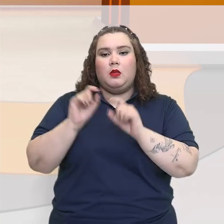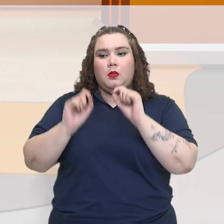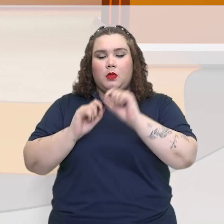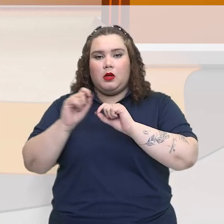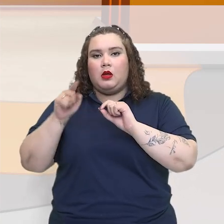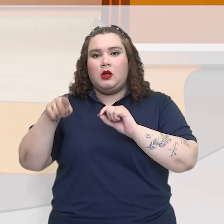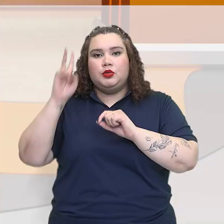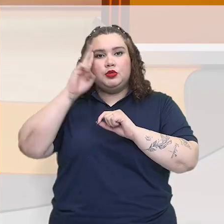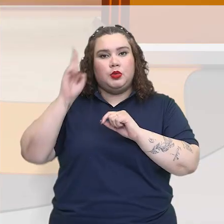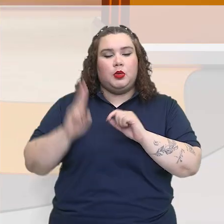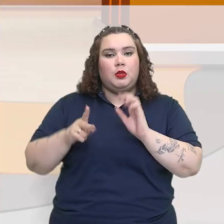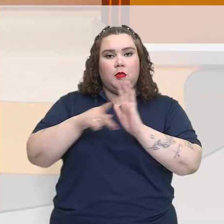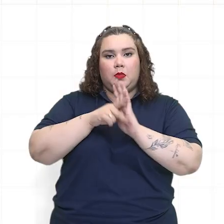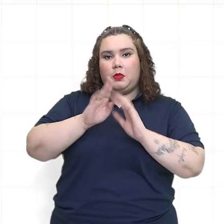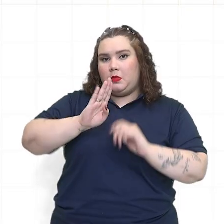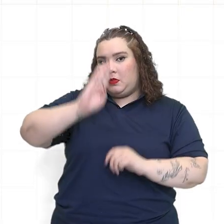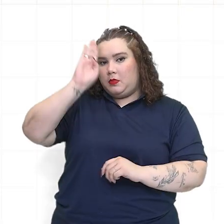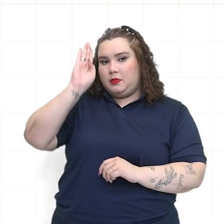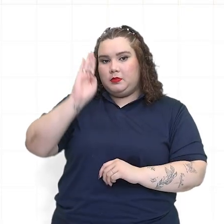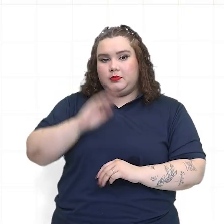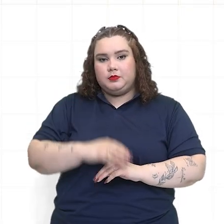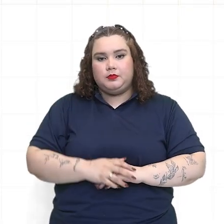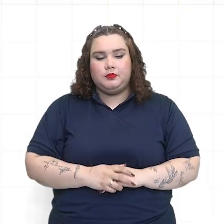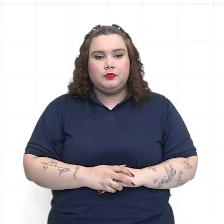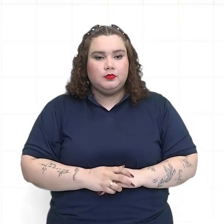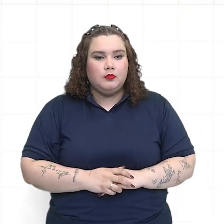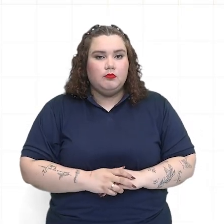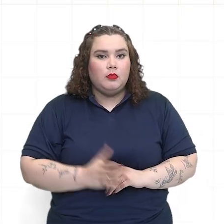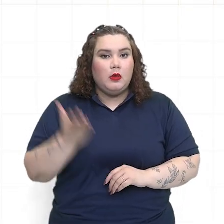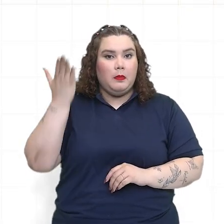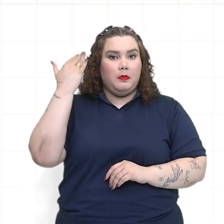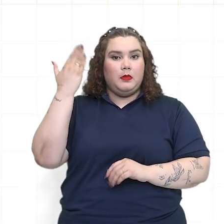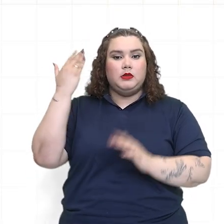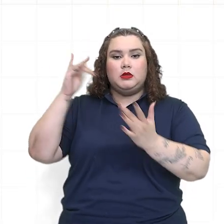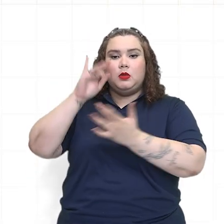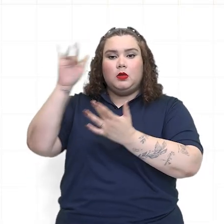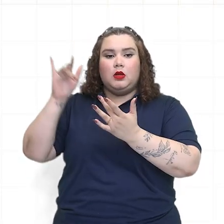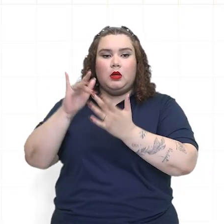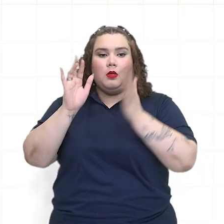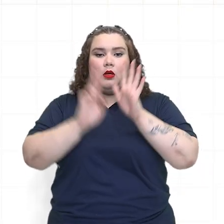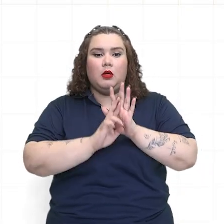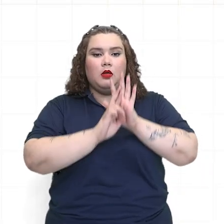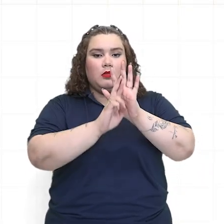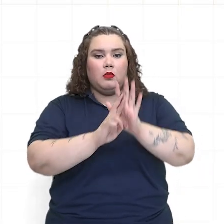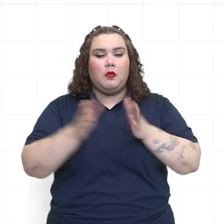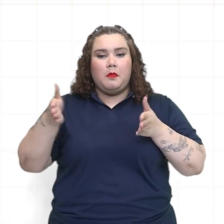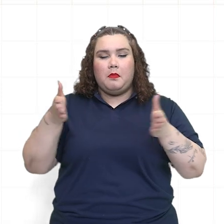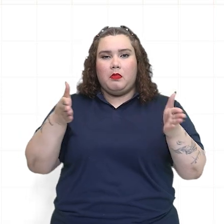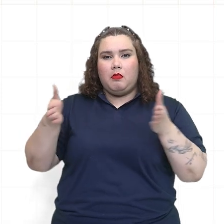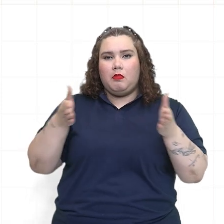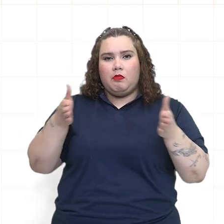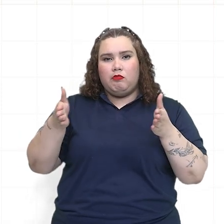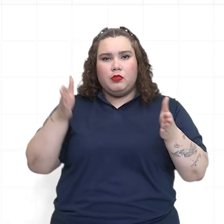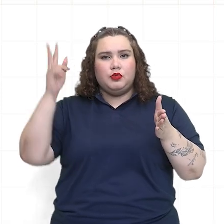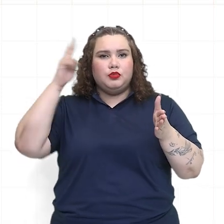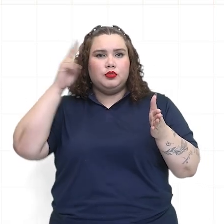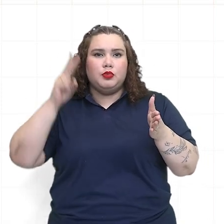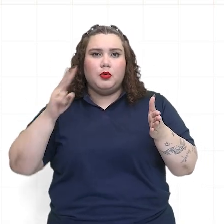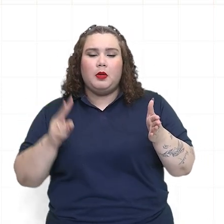pelos romanos. Vamos ao texto. A Antiguidade Clássica representa justamente o quê?